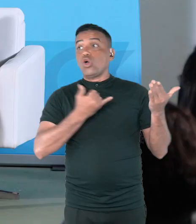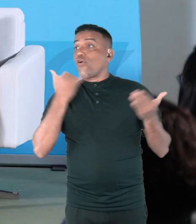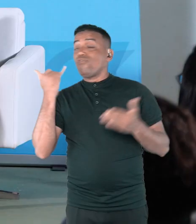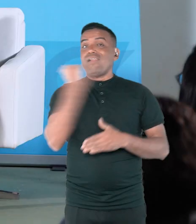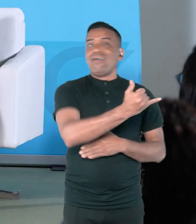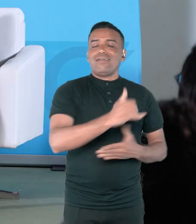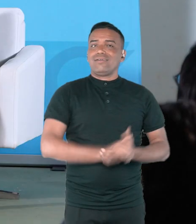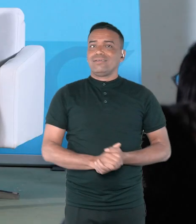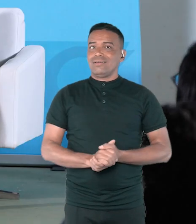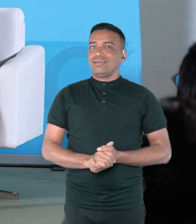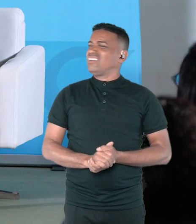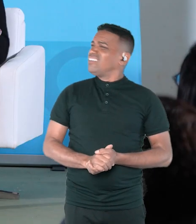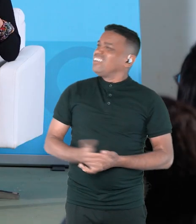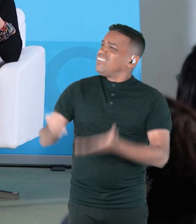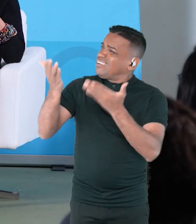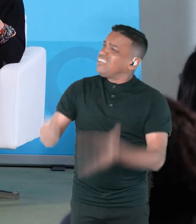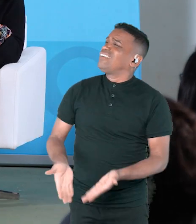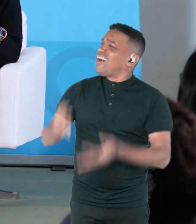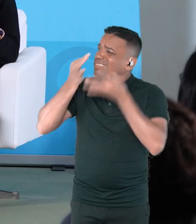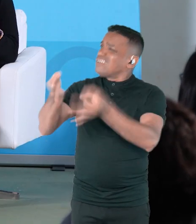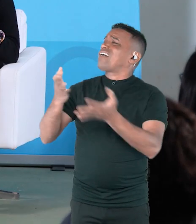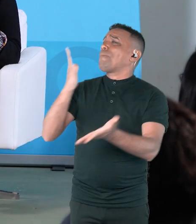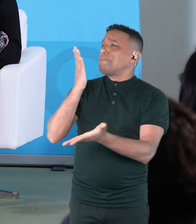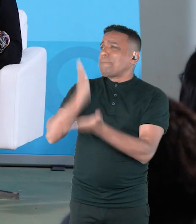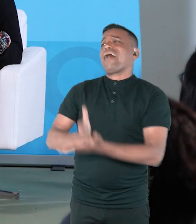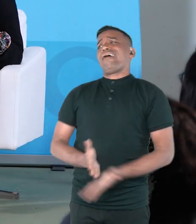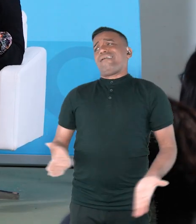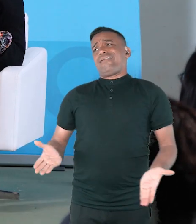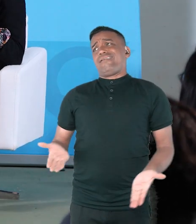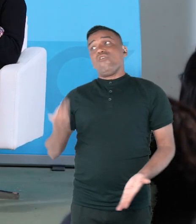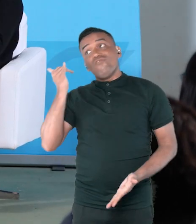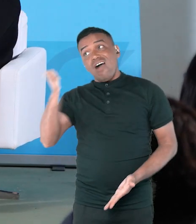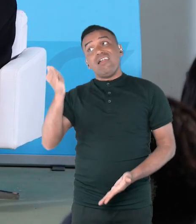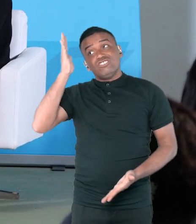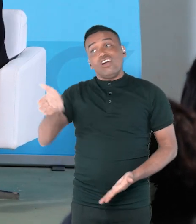dizer. Você acha que ela deixa passar? Aí eu virei e falei assim, isso é você nesse celular, Afonso.